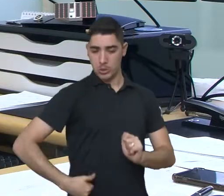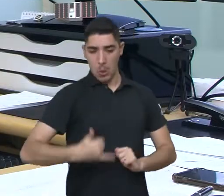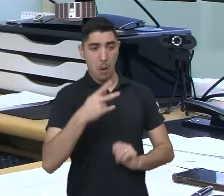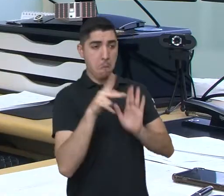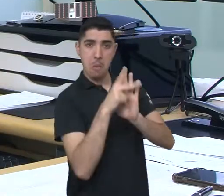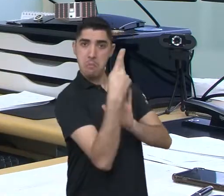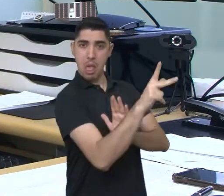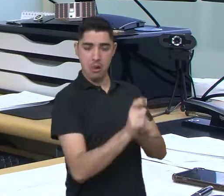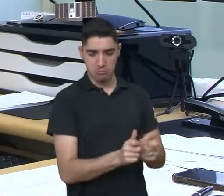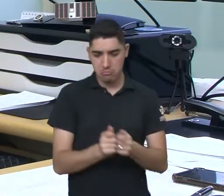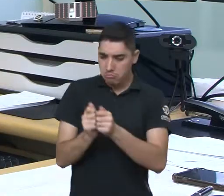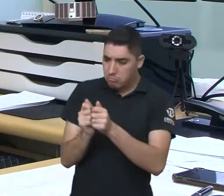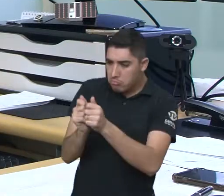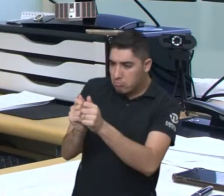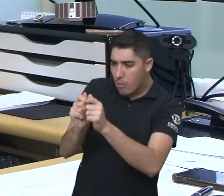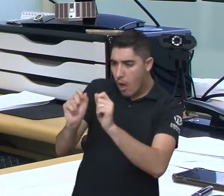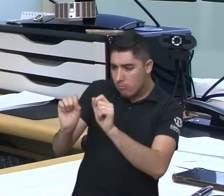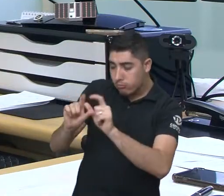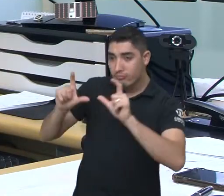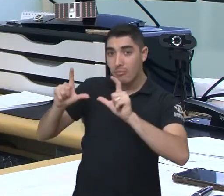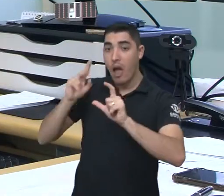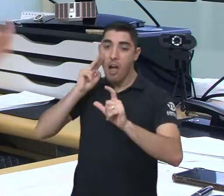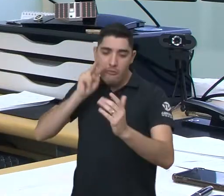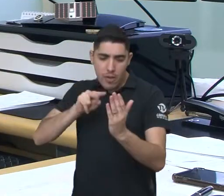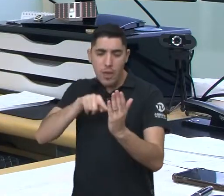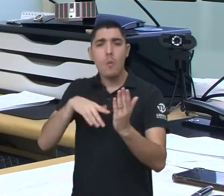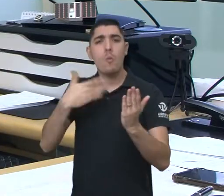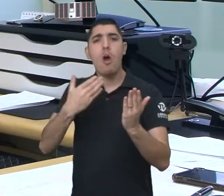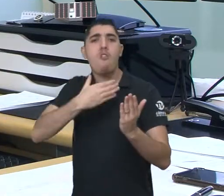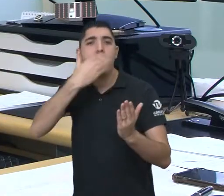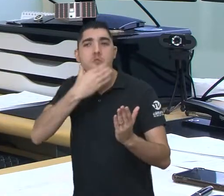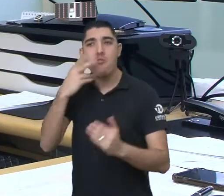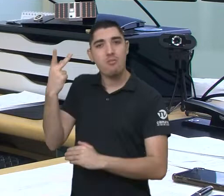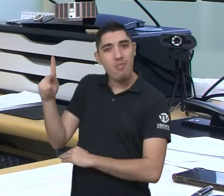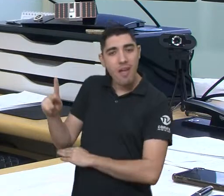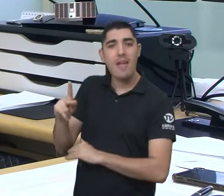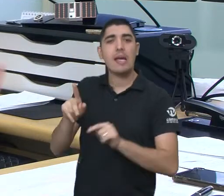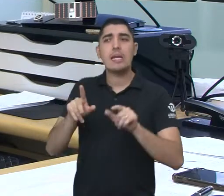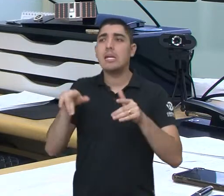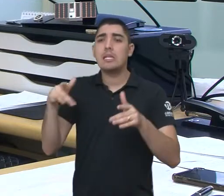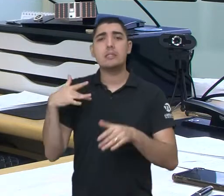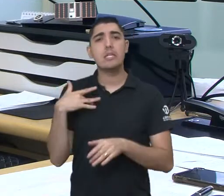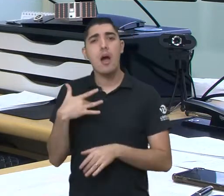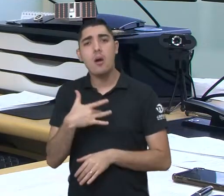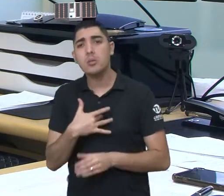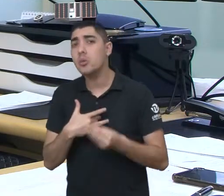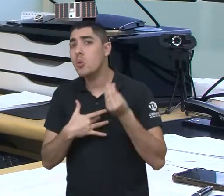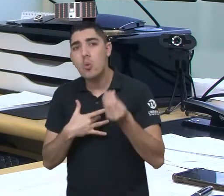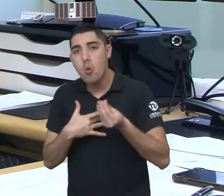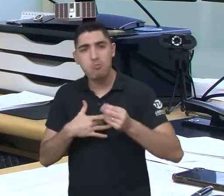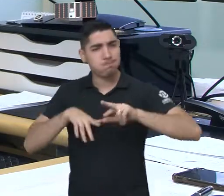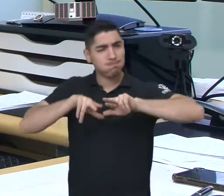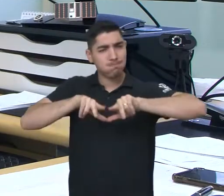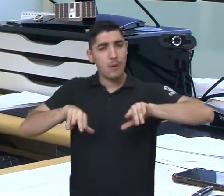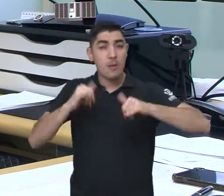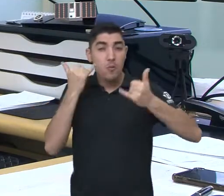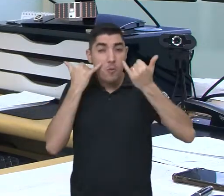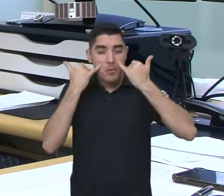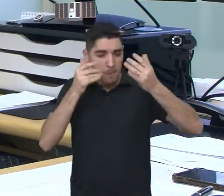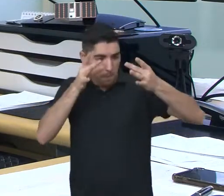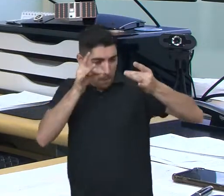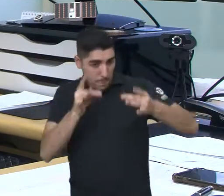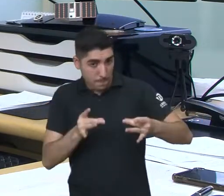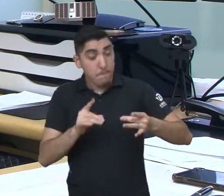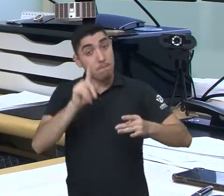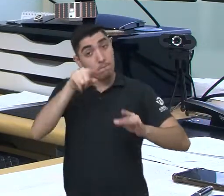celular ao nome da árvore, ao tipo de fruto, aos laudos, à condição de saúde daquela árvore.